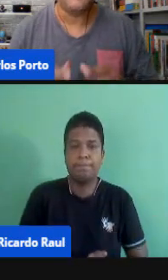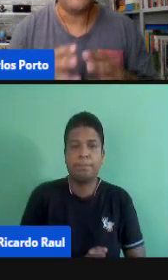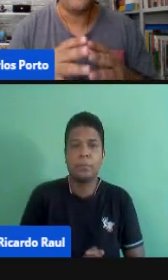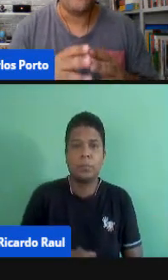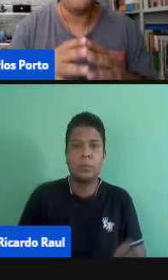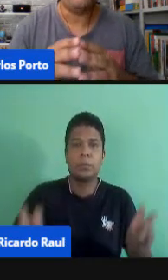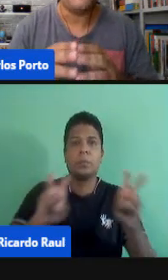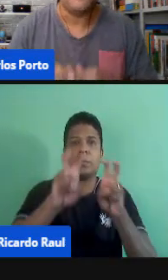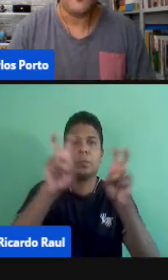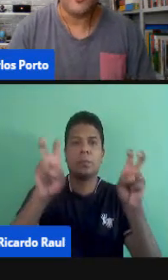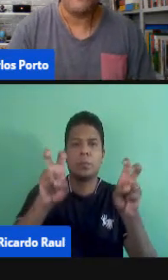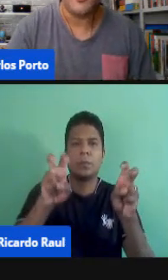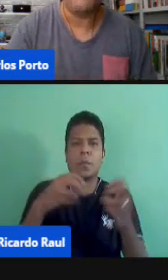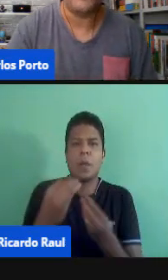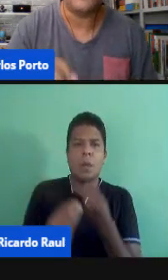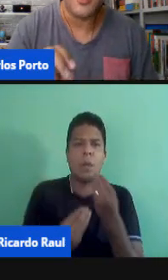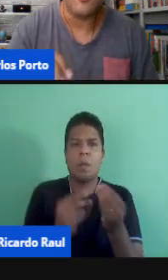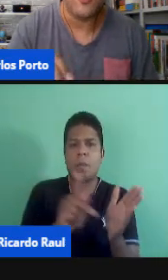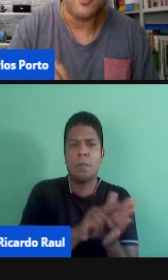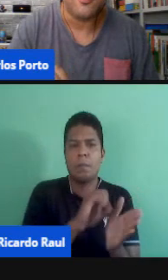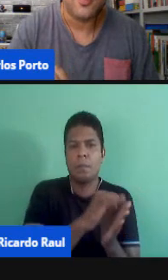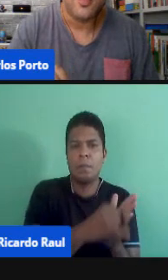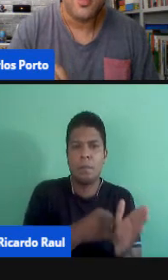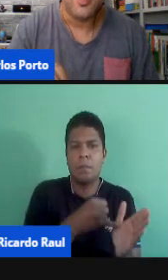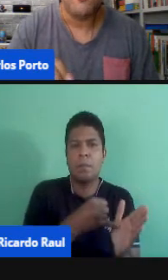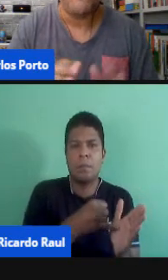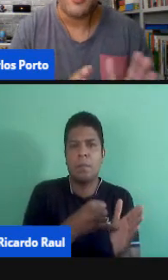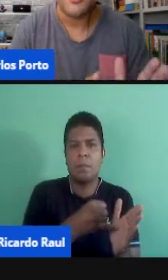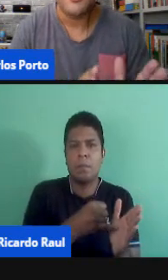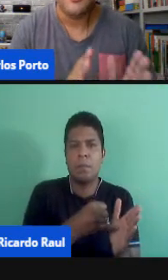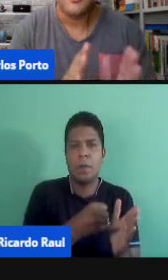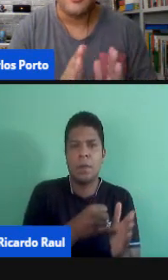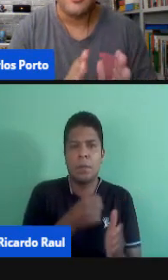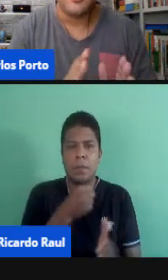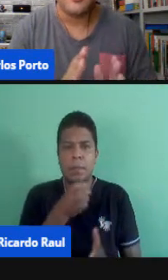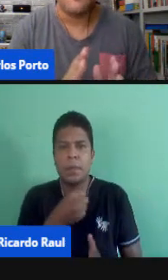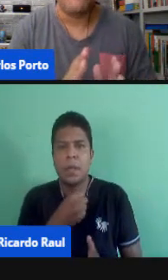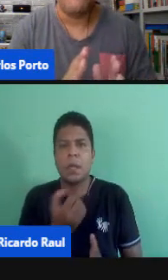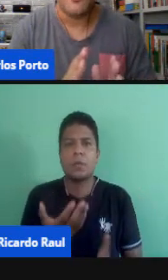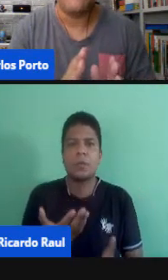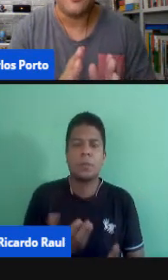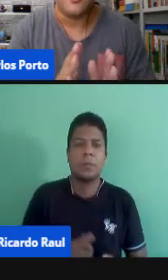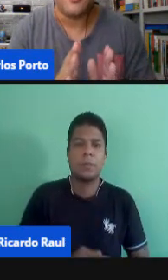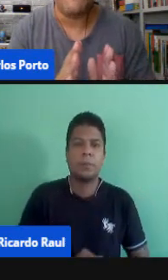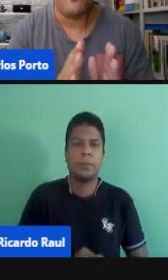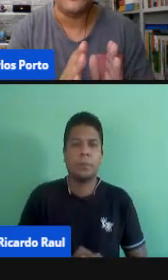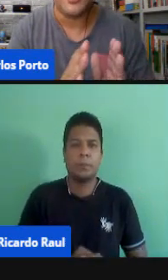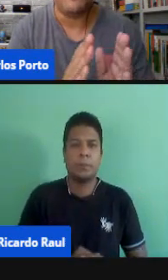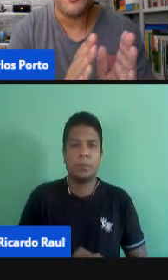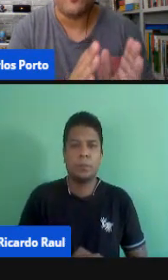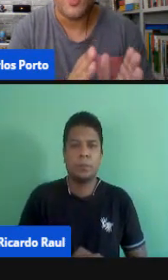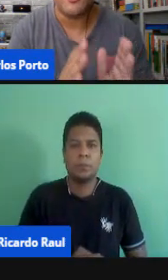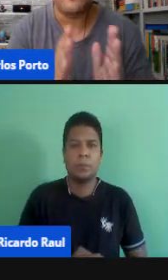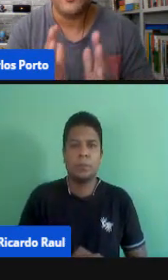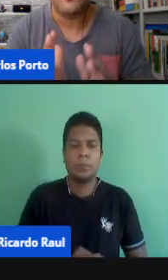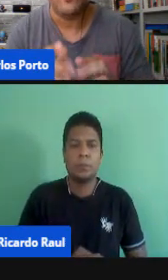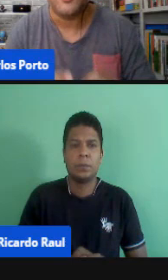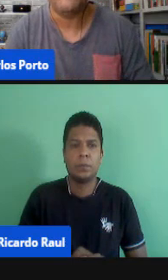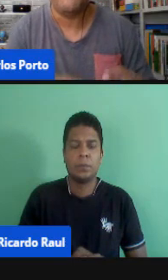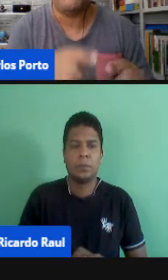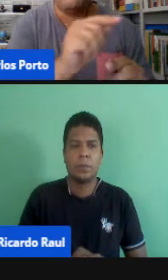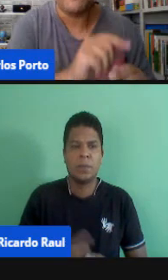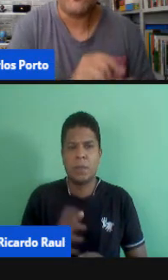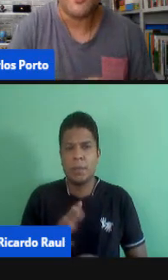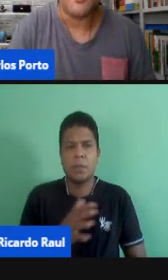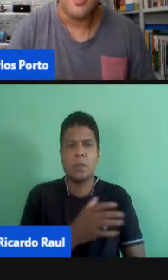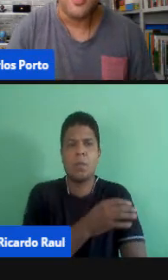aula seria Como planejar uma reportagem. Eu vou falar aqui mais voltado para o 4º e o 5º